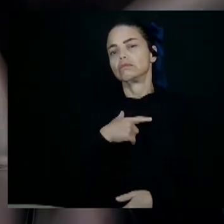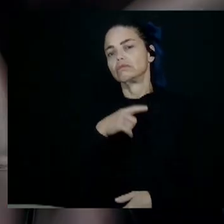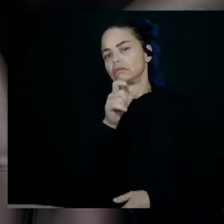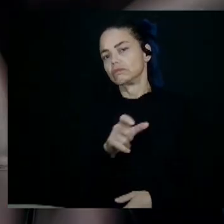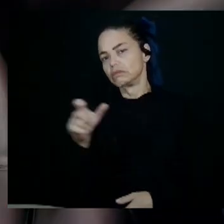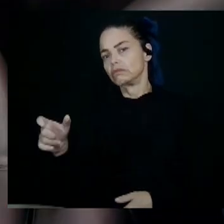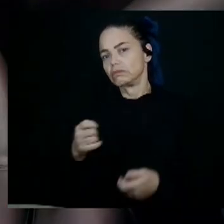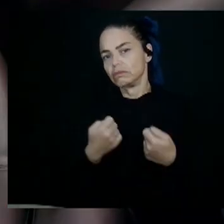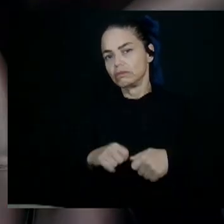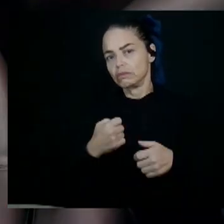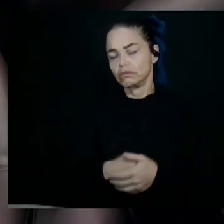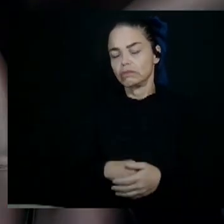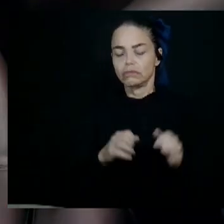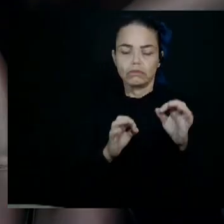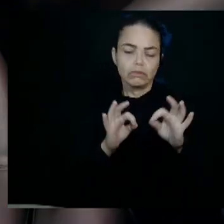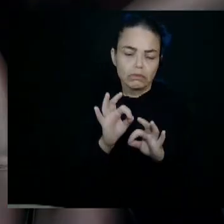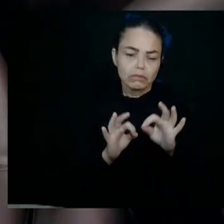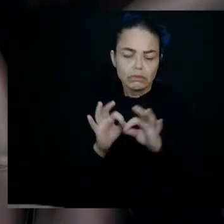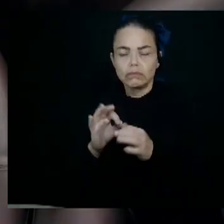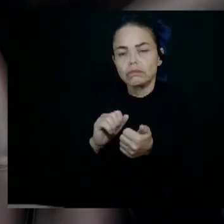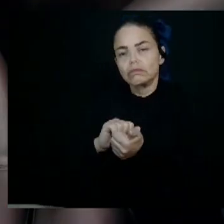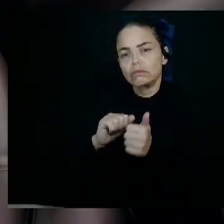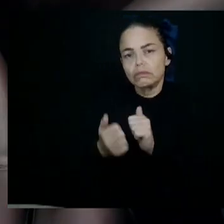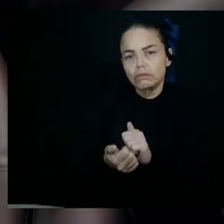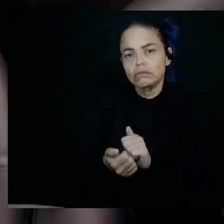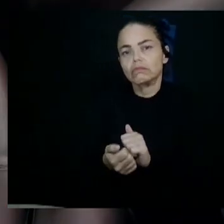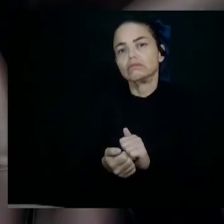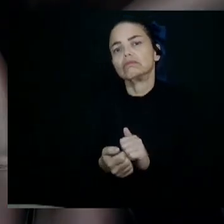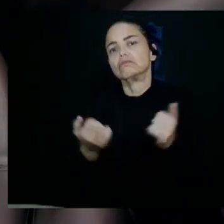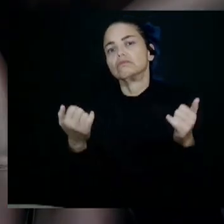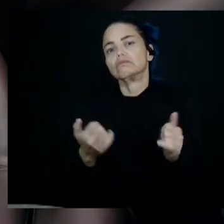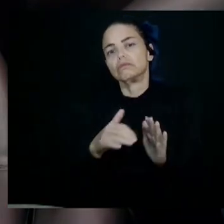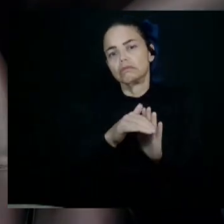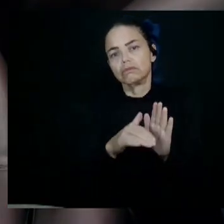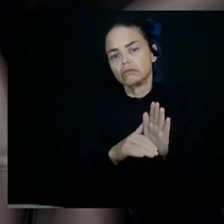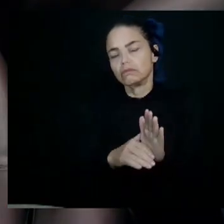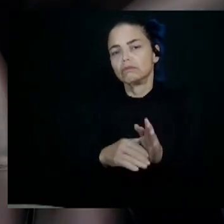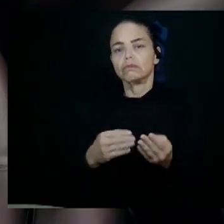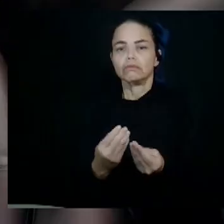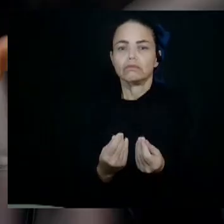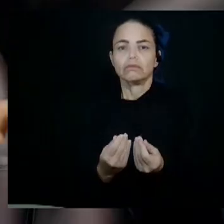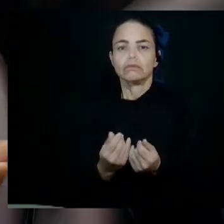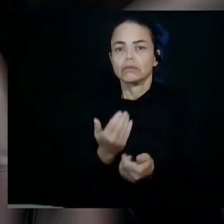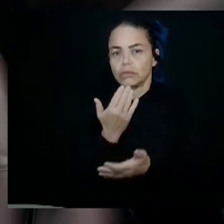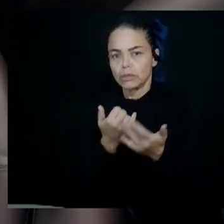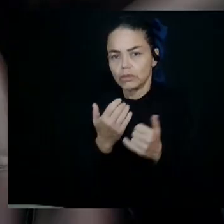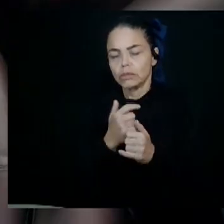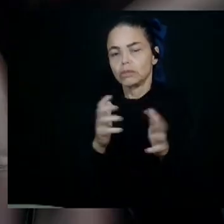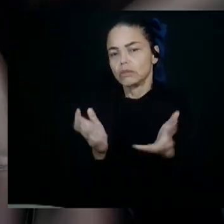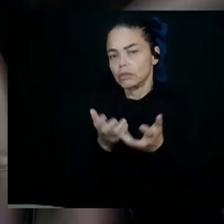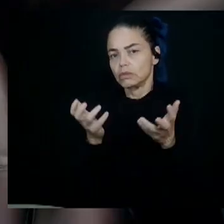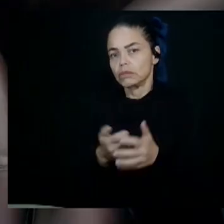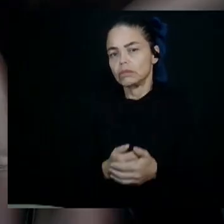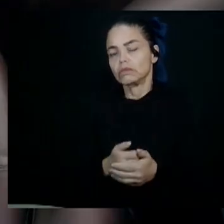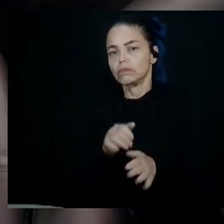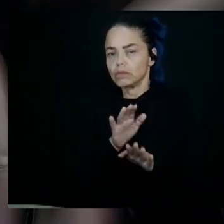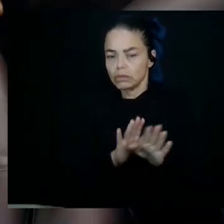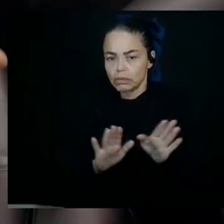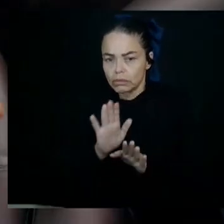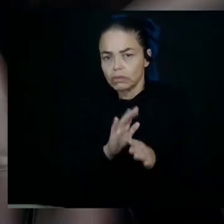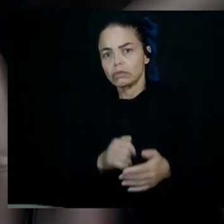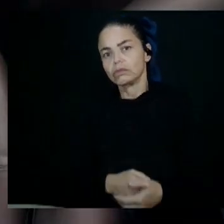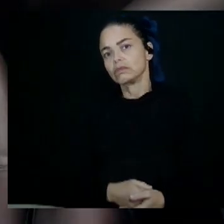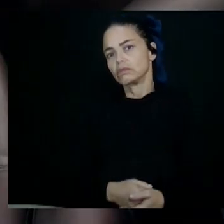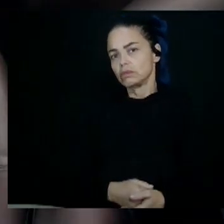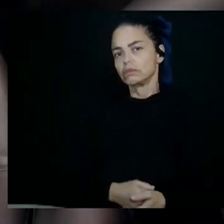precisar fazer ajustes mais específicos na dieta. Tem algumas pessoas com mais sensibilidade ao consumo de leguminosas que vão ter que ter mais cuidado. Então, tudo